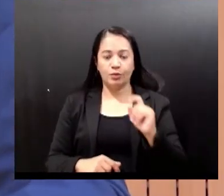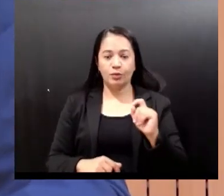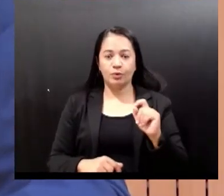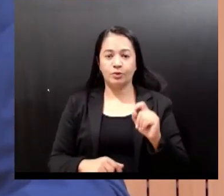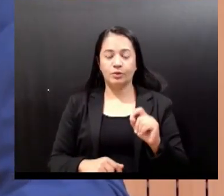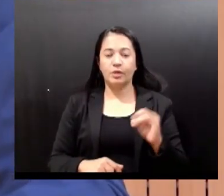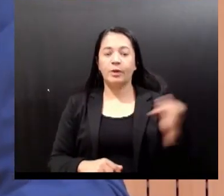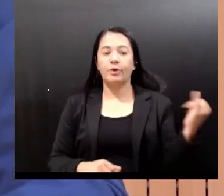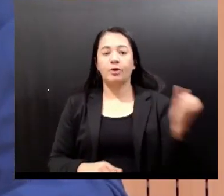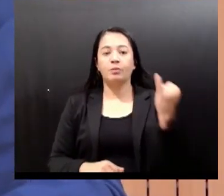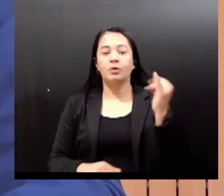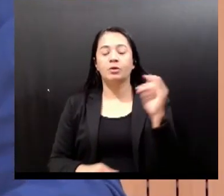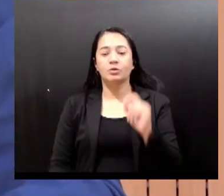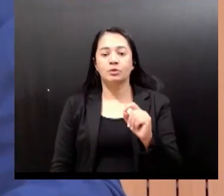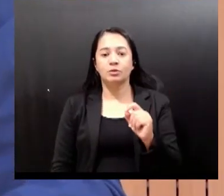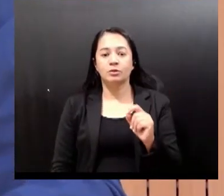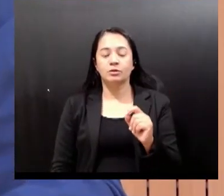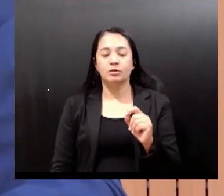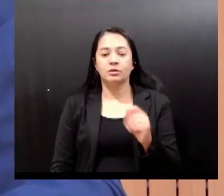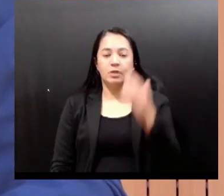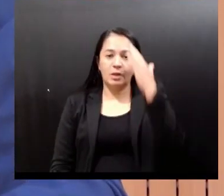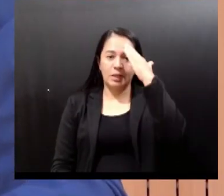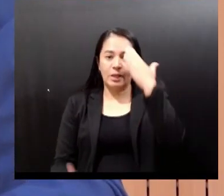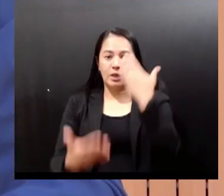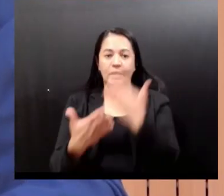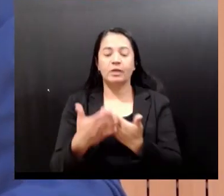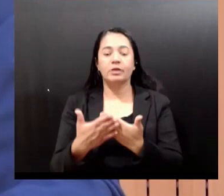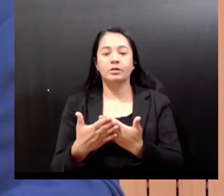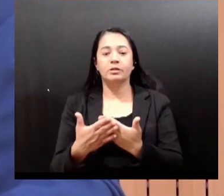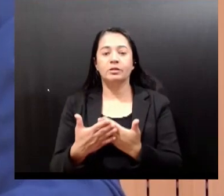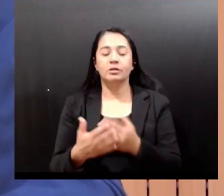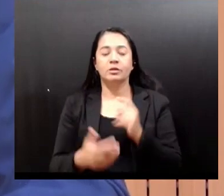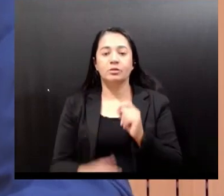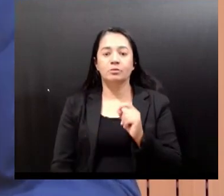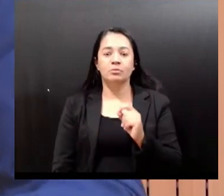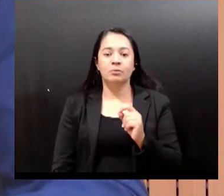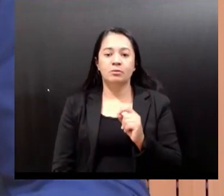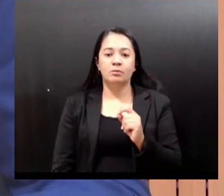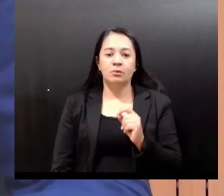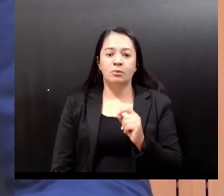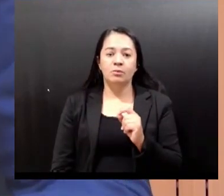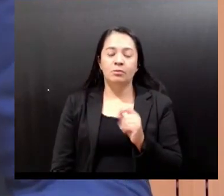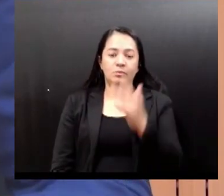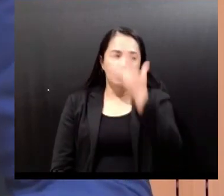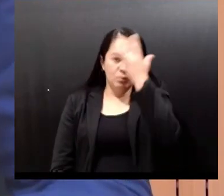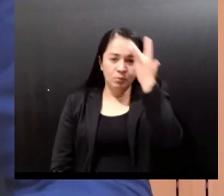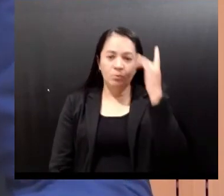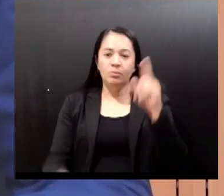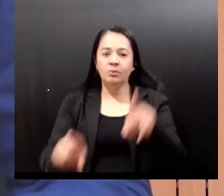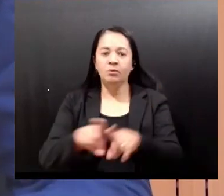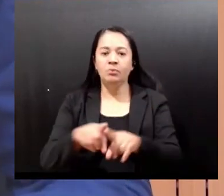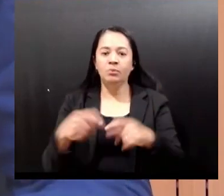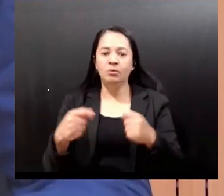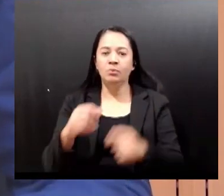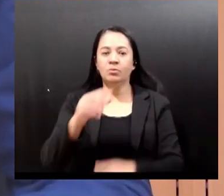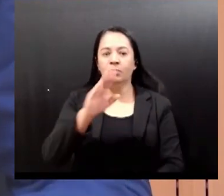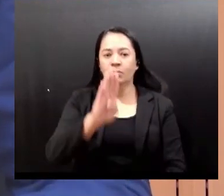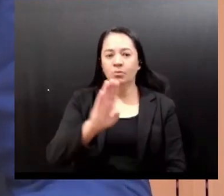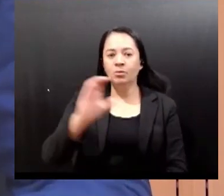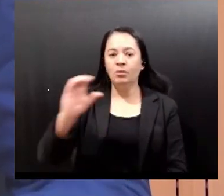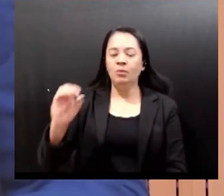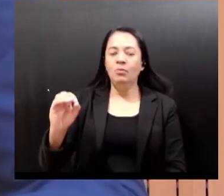que dá credibilidade para a lei do senhor, é que a pessoa também tem que fazer um boletim de ocorrência, tem que fazer todos